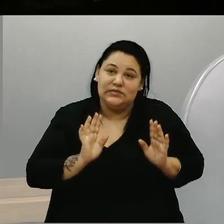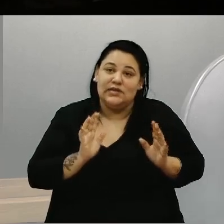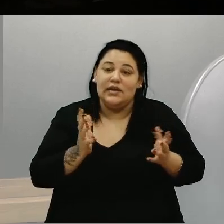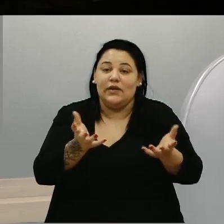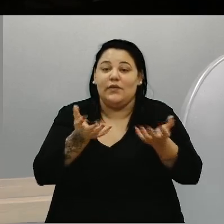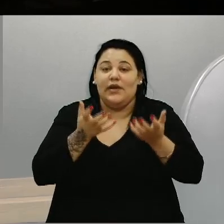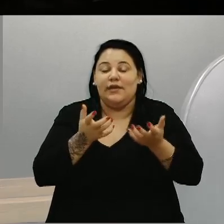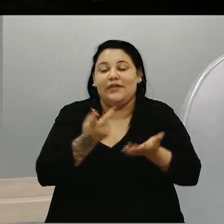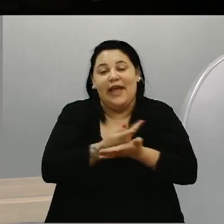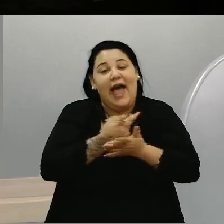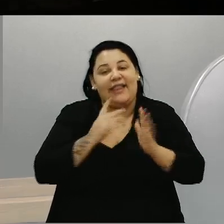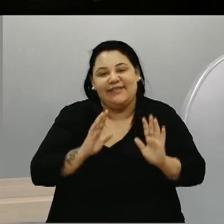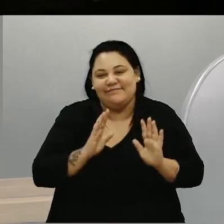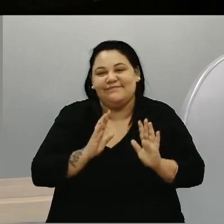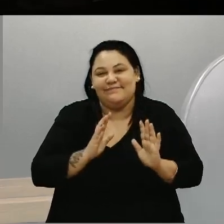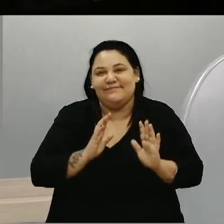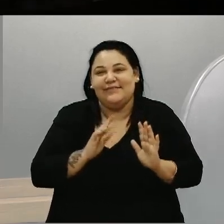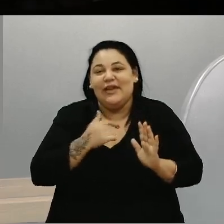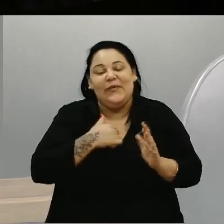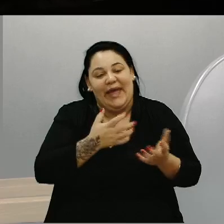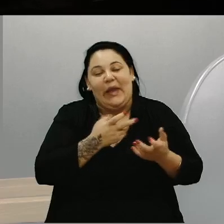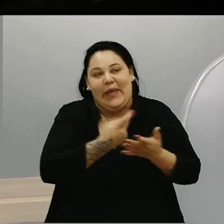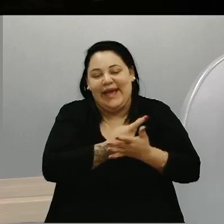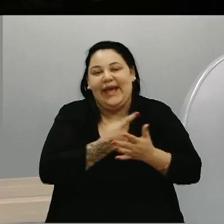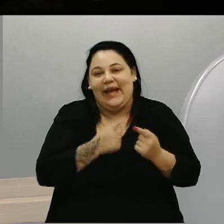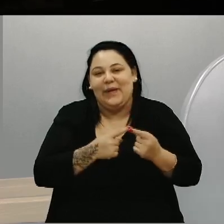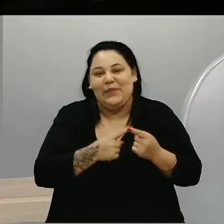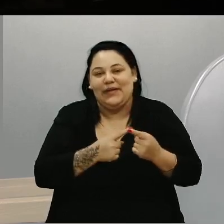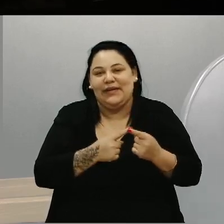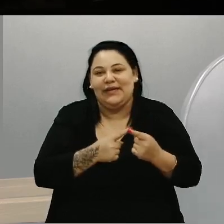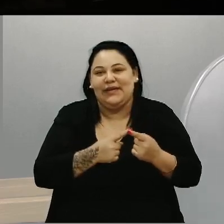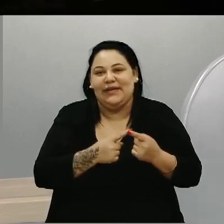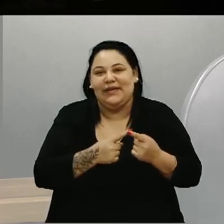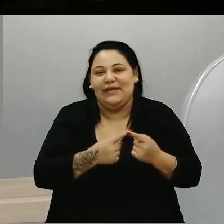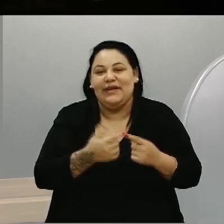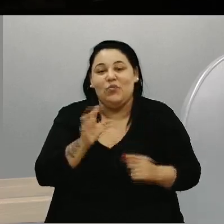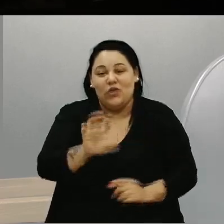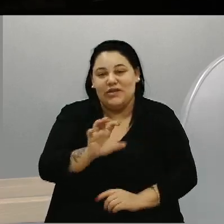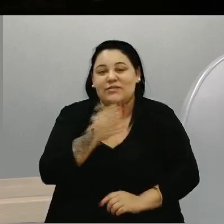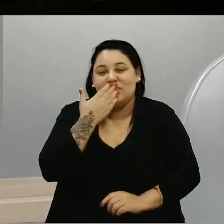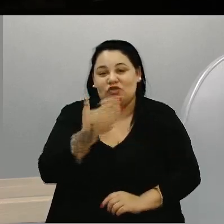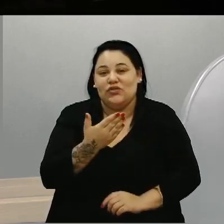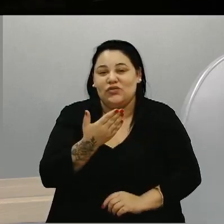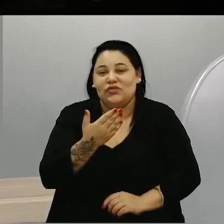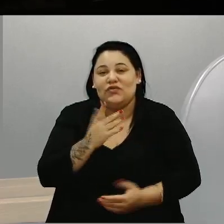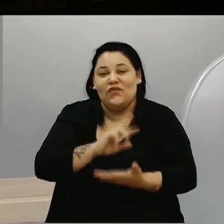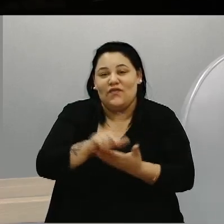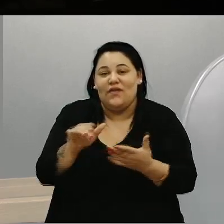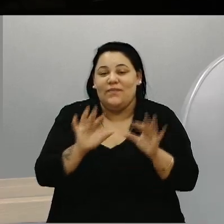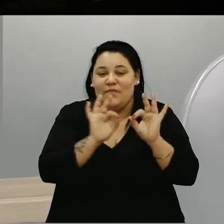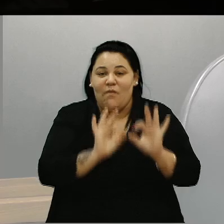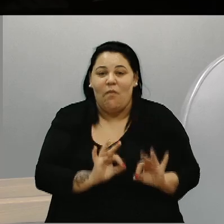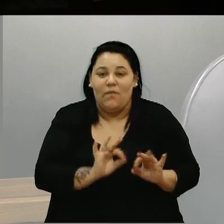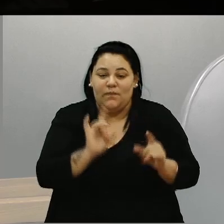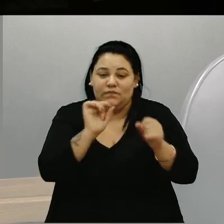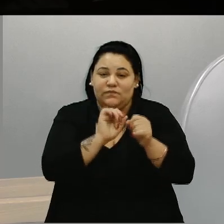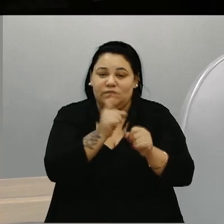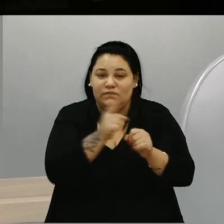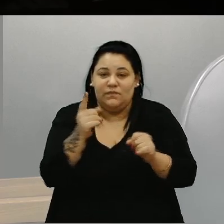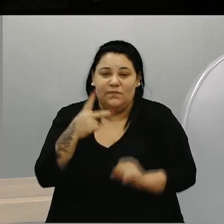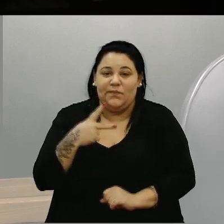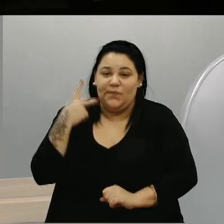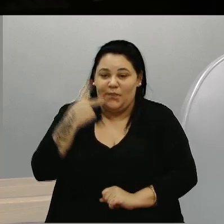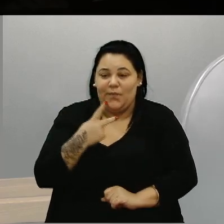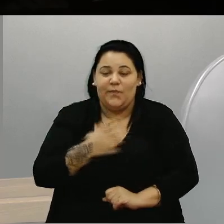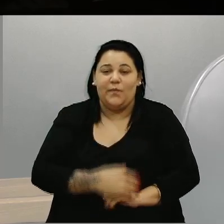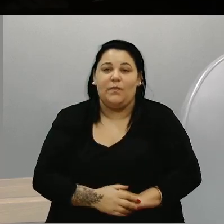estar errada, por isso, esse pedido de tantas questões feitas por esses vereadores, essas